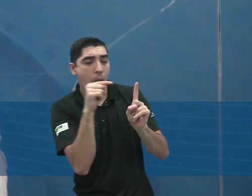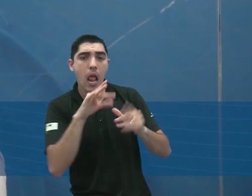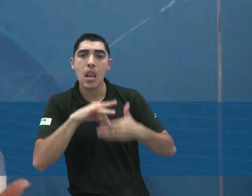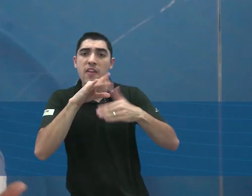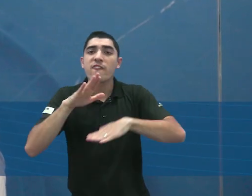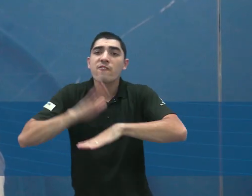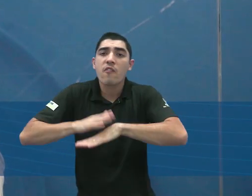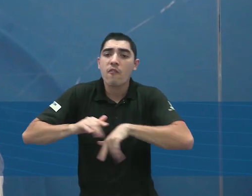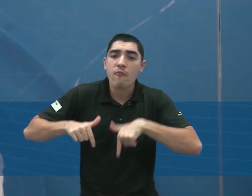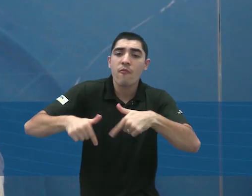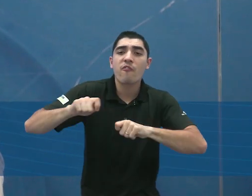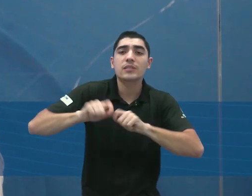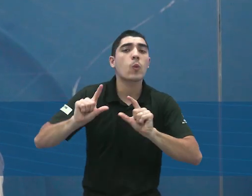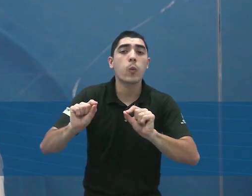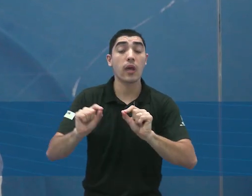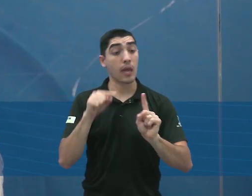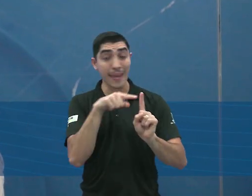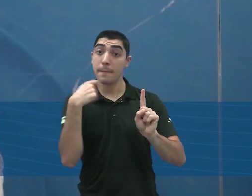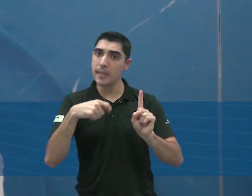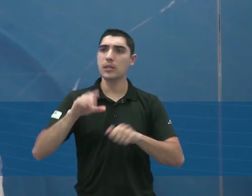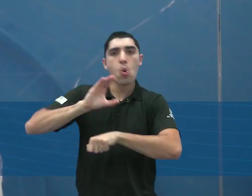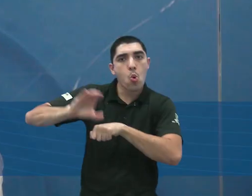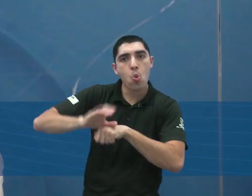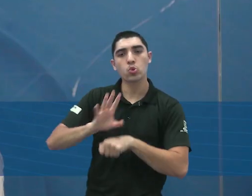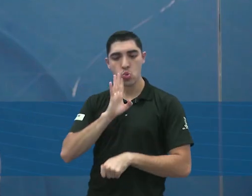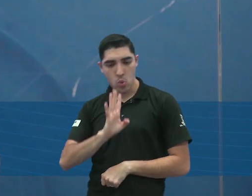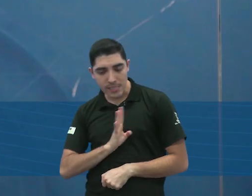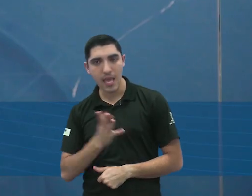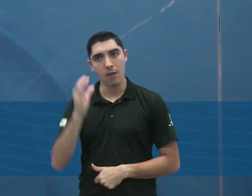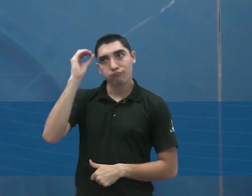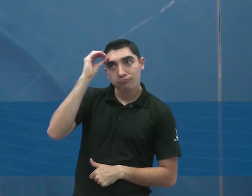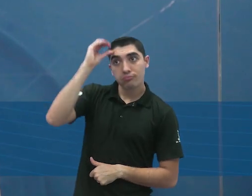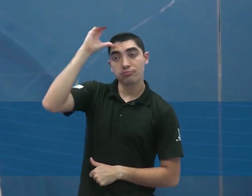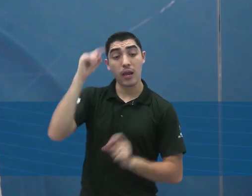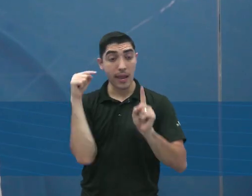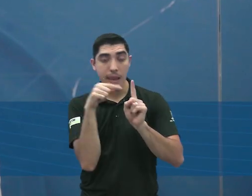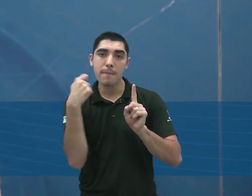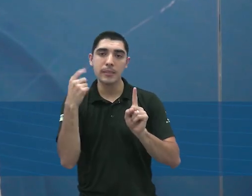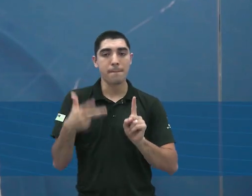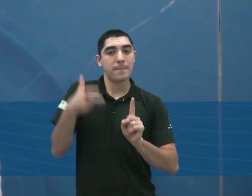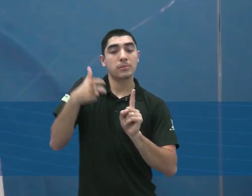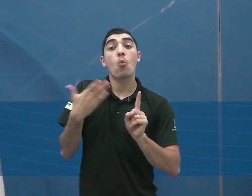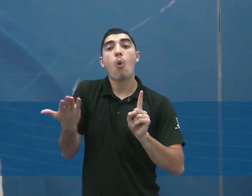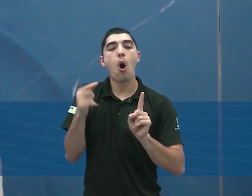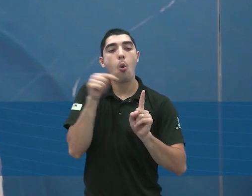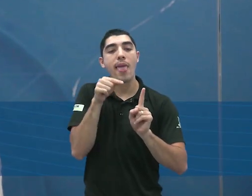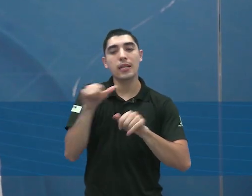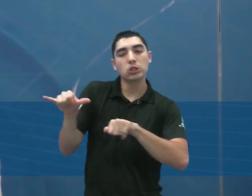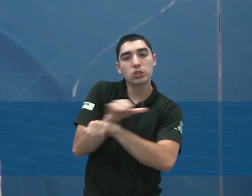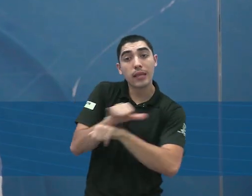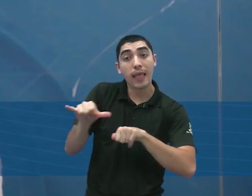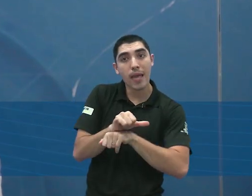buscar também ali recursos de autoconhecimento, se conhecer, definir qual é o estilo de liderança dele também. Eu acho que isso também é um